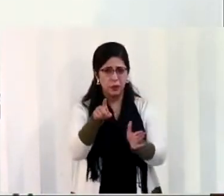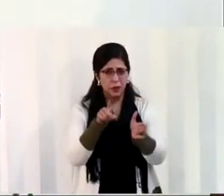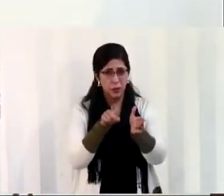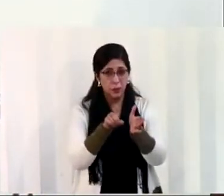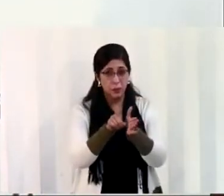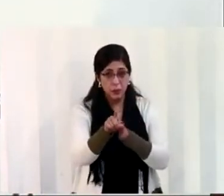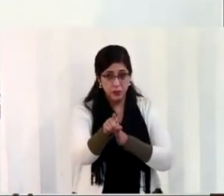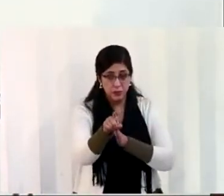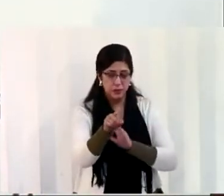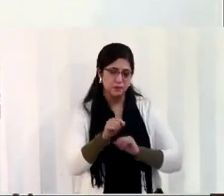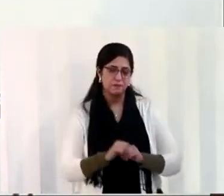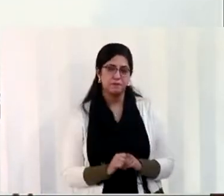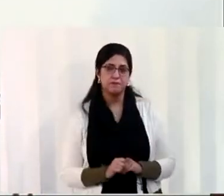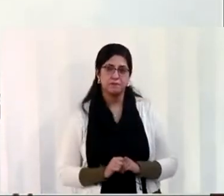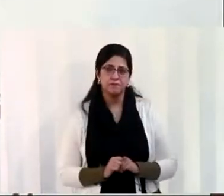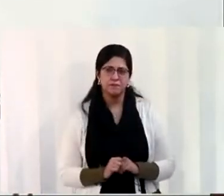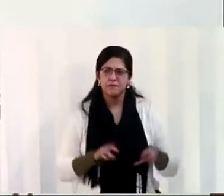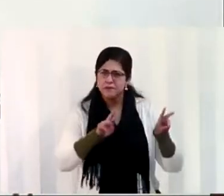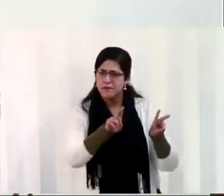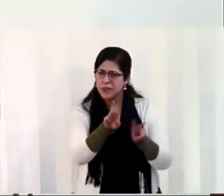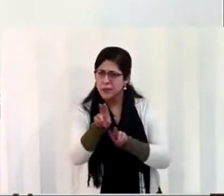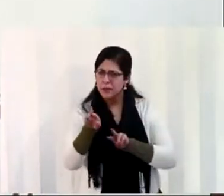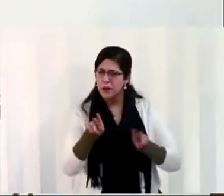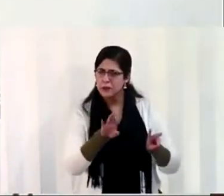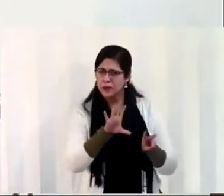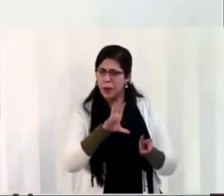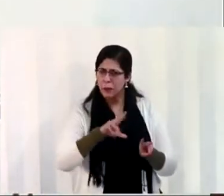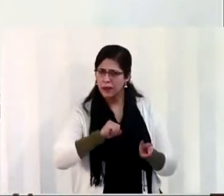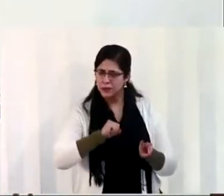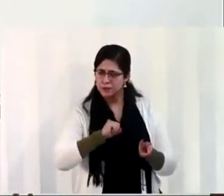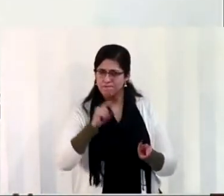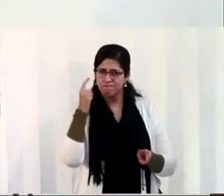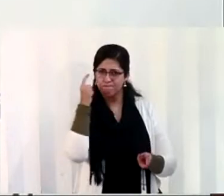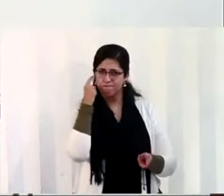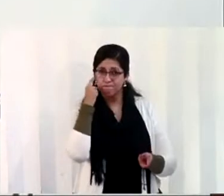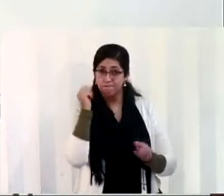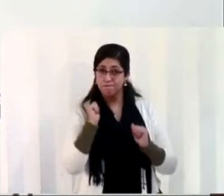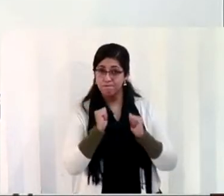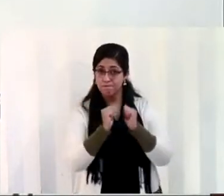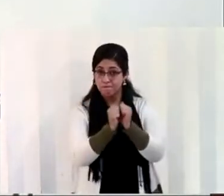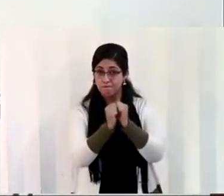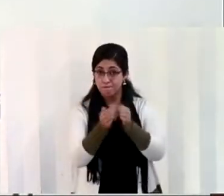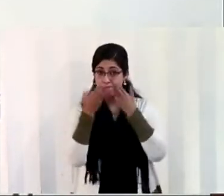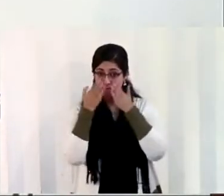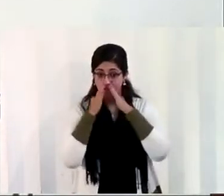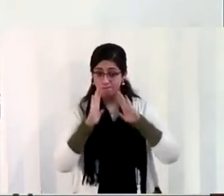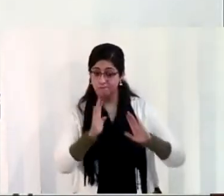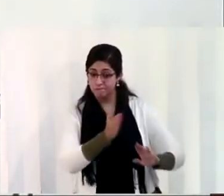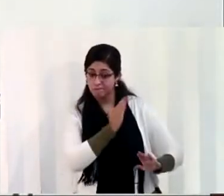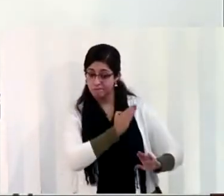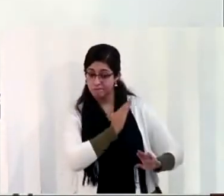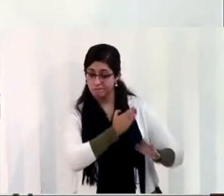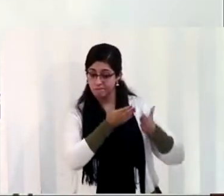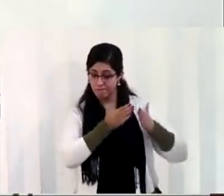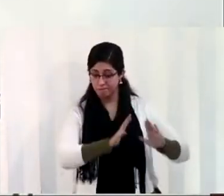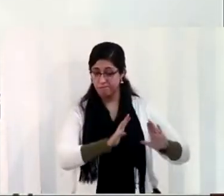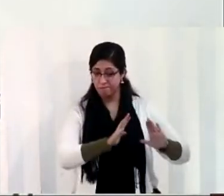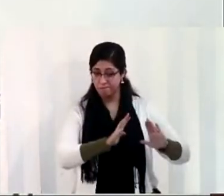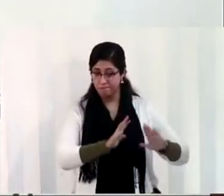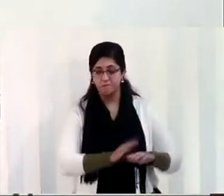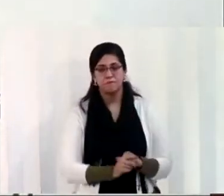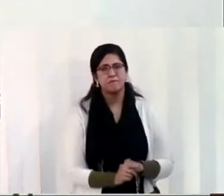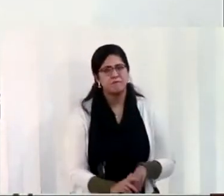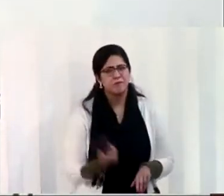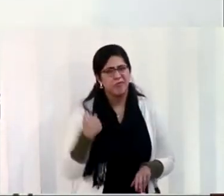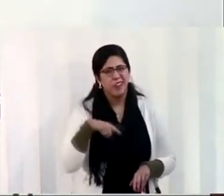queridos irmãos, queridas irmãs, pensem comigo, com humildade no coração, pensem comigo. Será que a gente